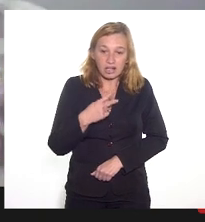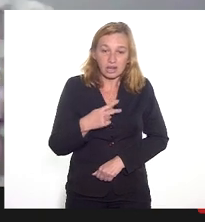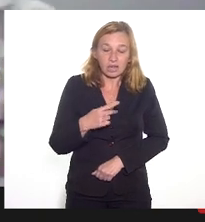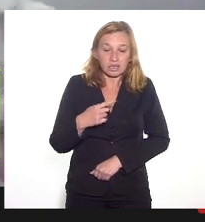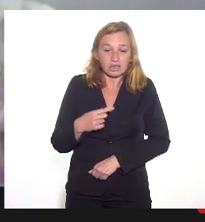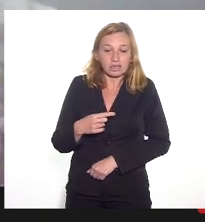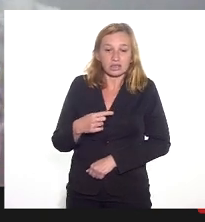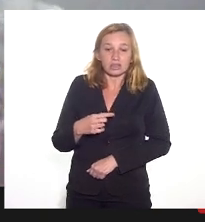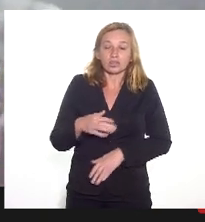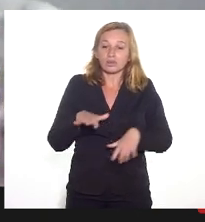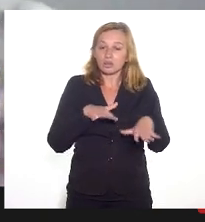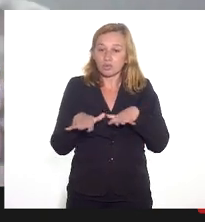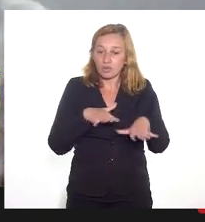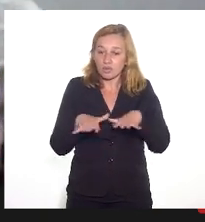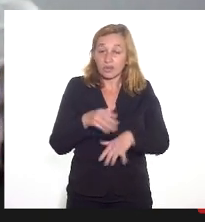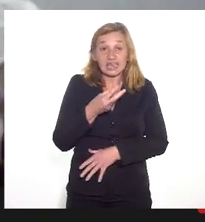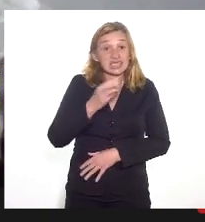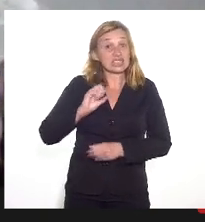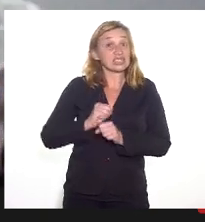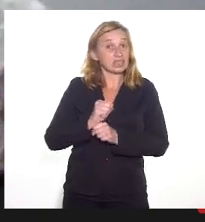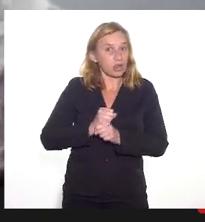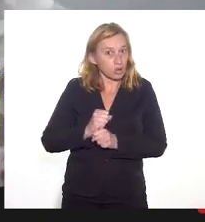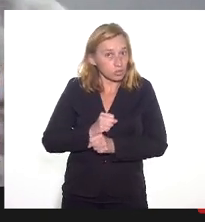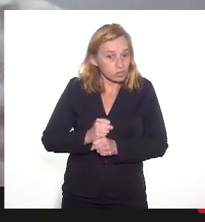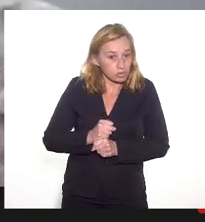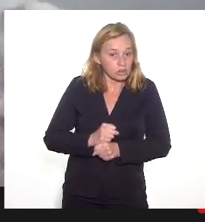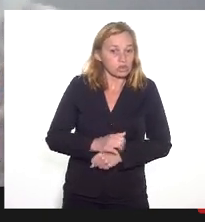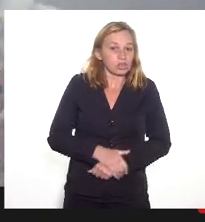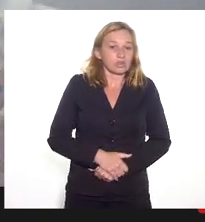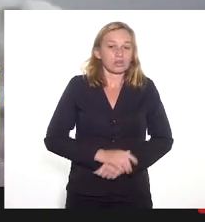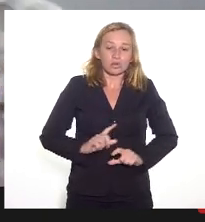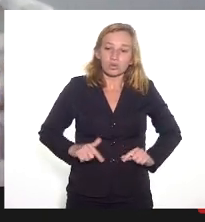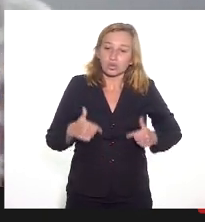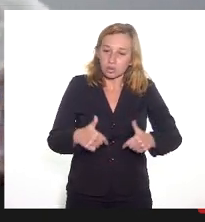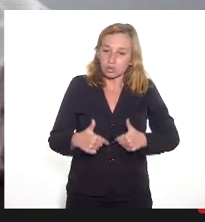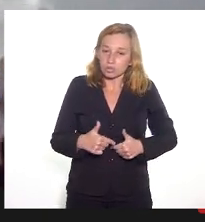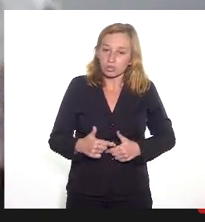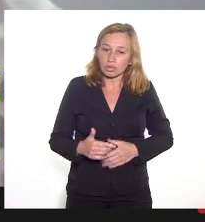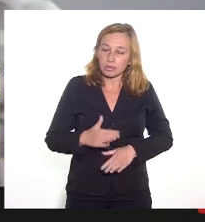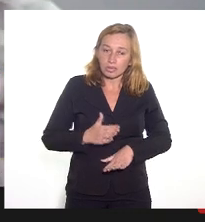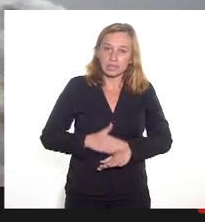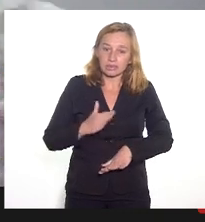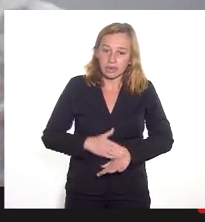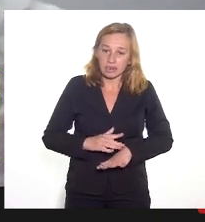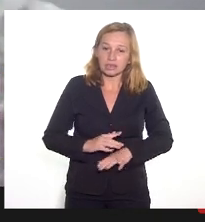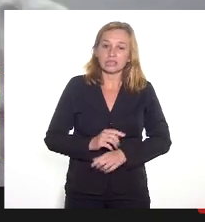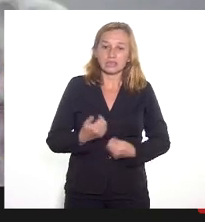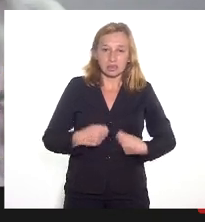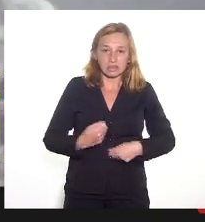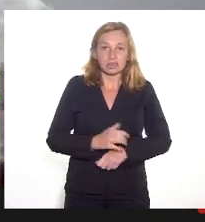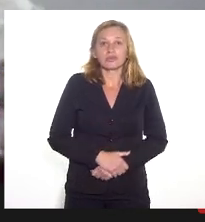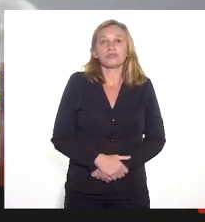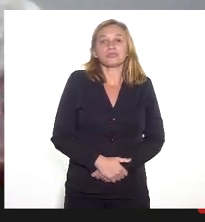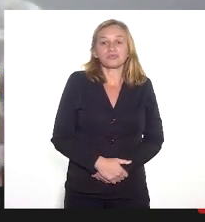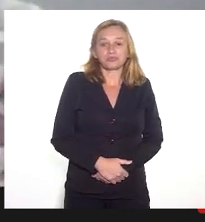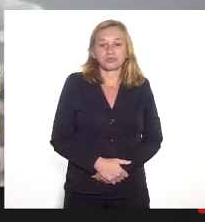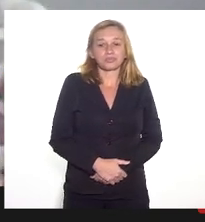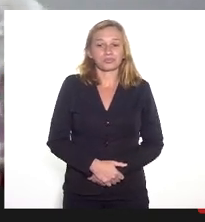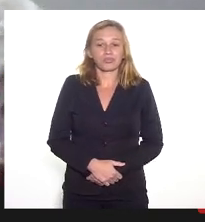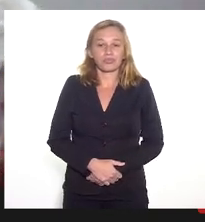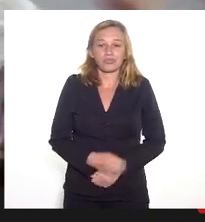nosso movimento há 30 anos, e ela continua atual e cada vez mais necessária. Mas a luta